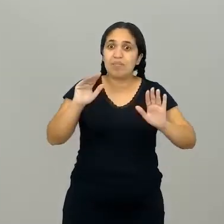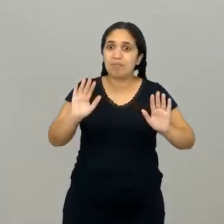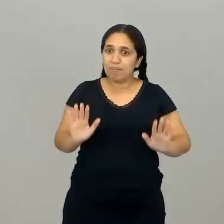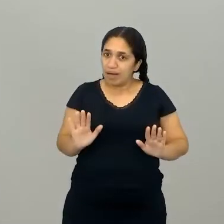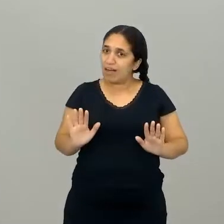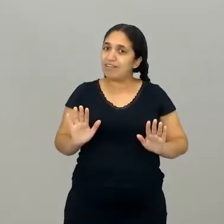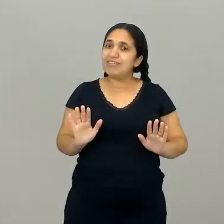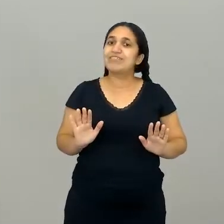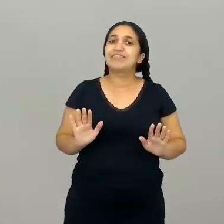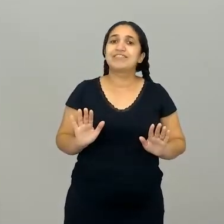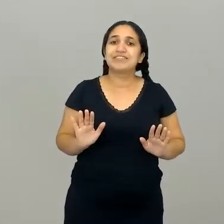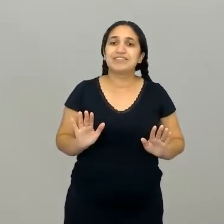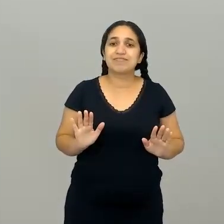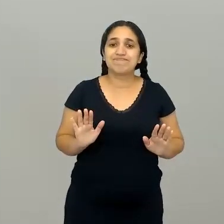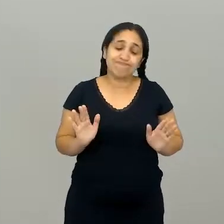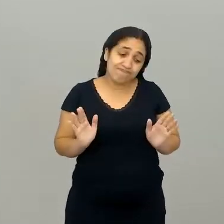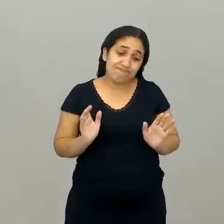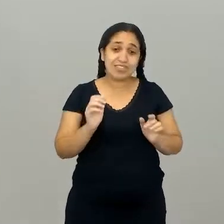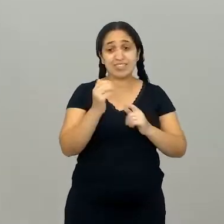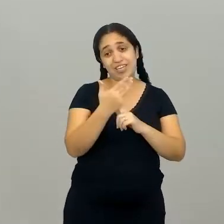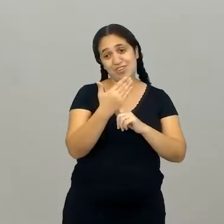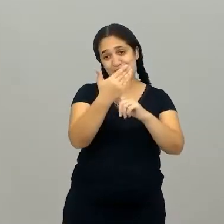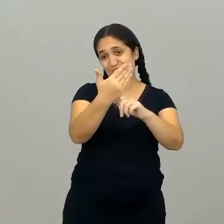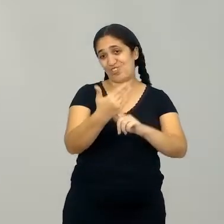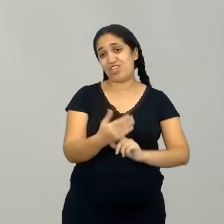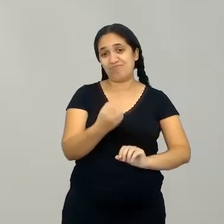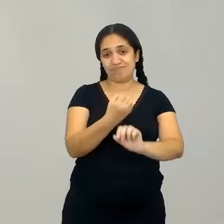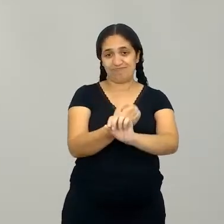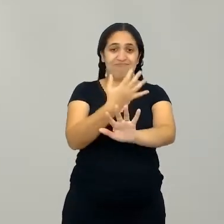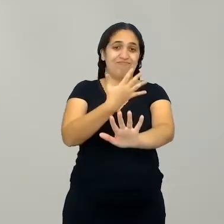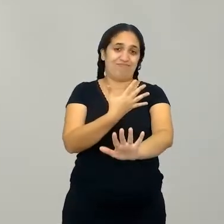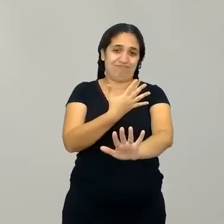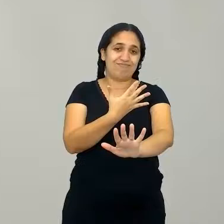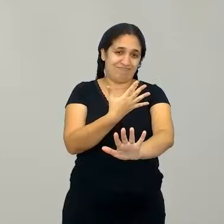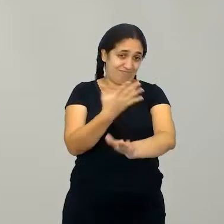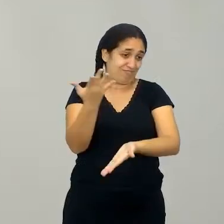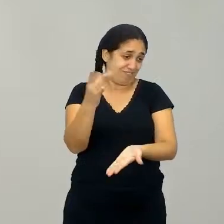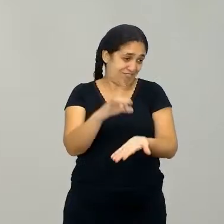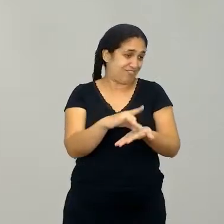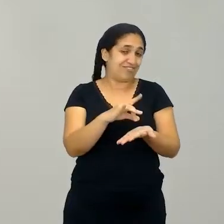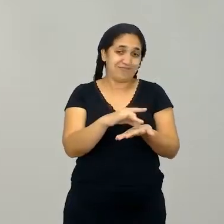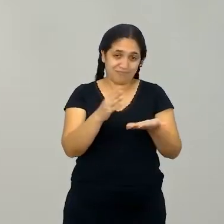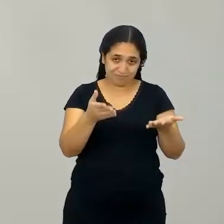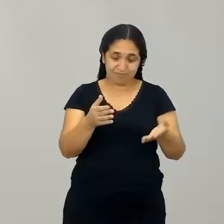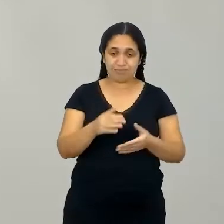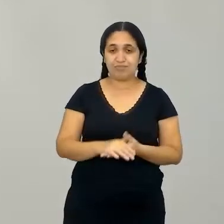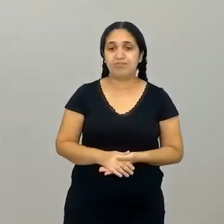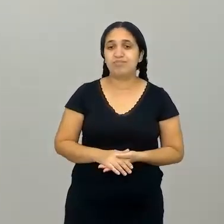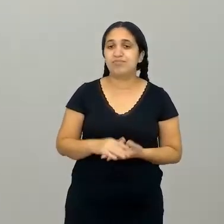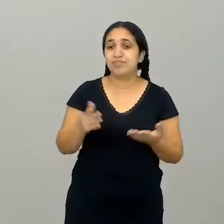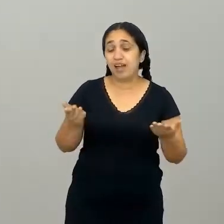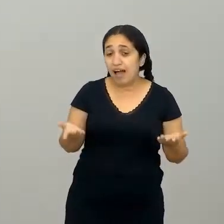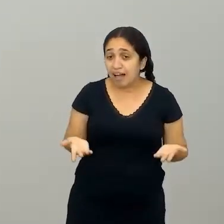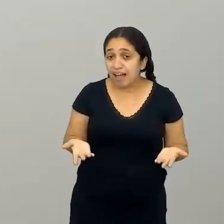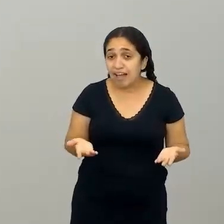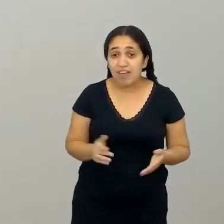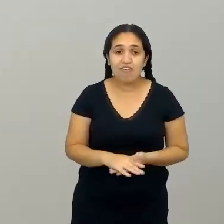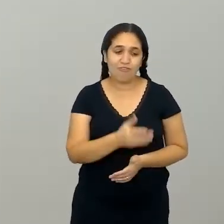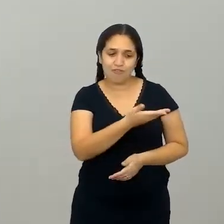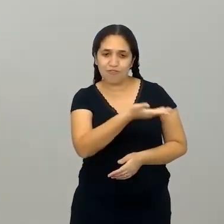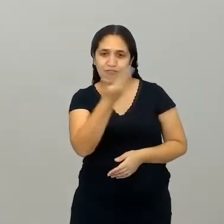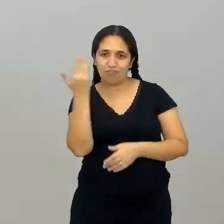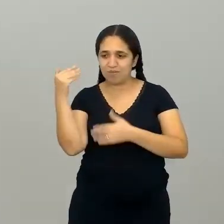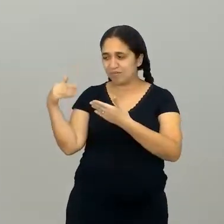assim ela é mediada pela tecnologia. Não é verdade? É. E é nessa pegada, vamos lá para o